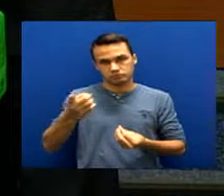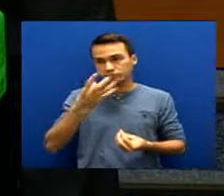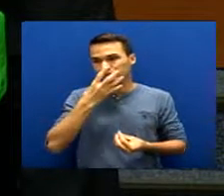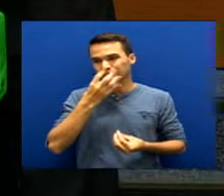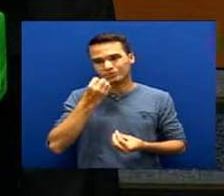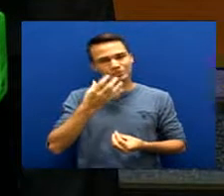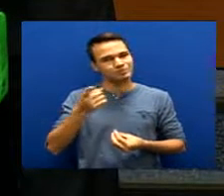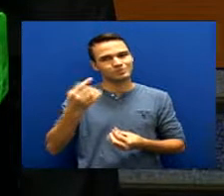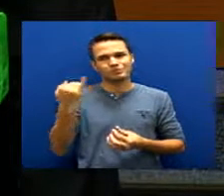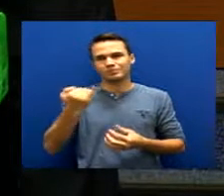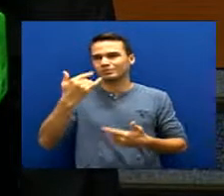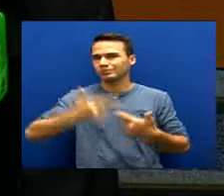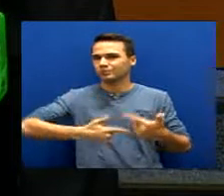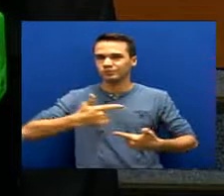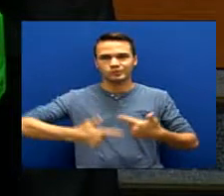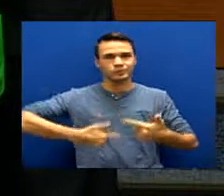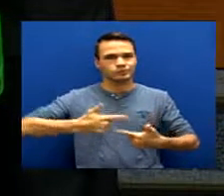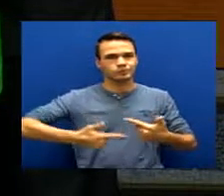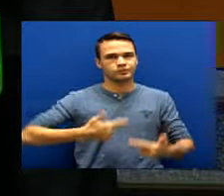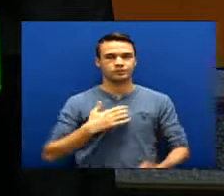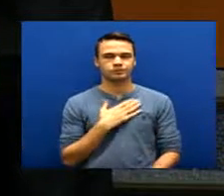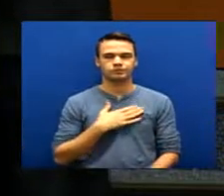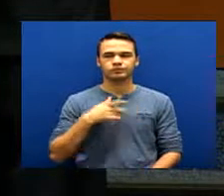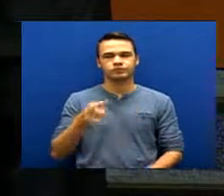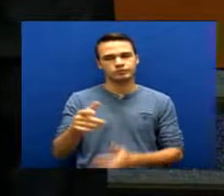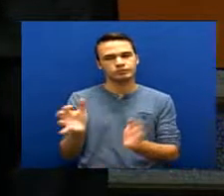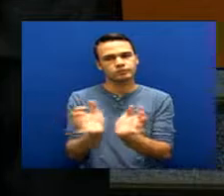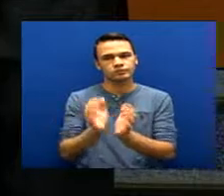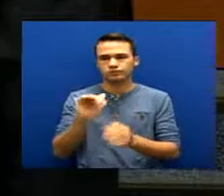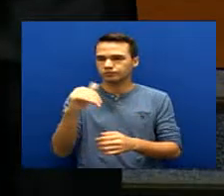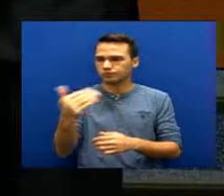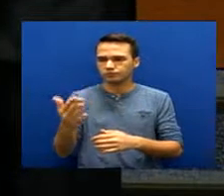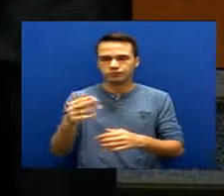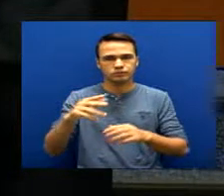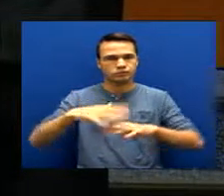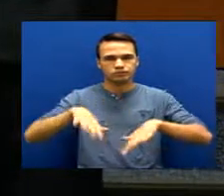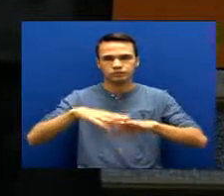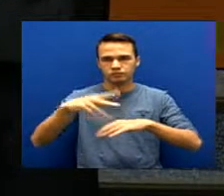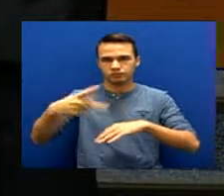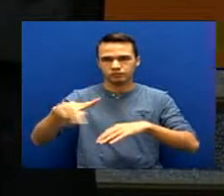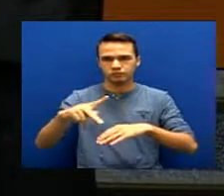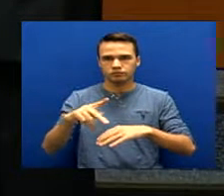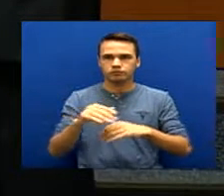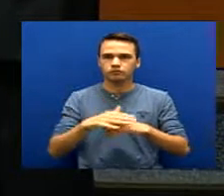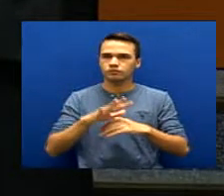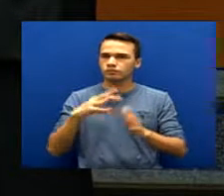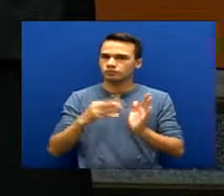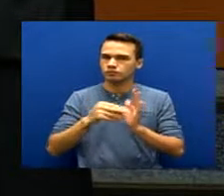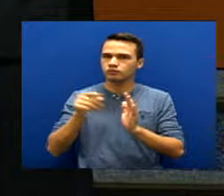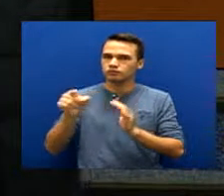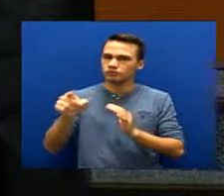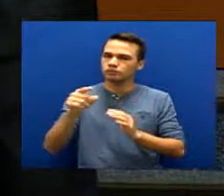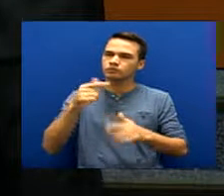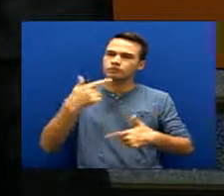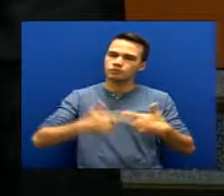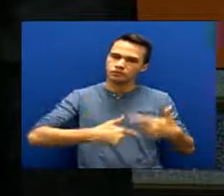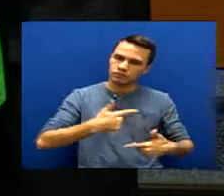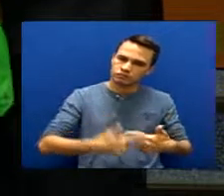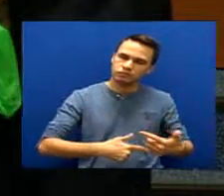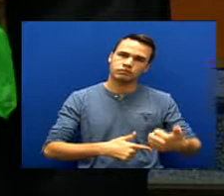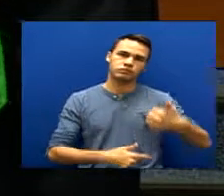que esse patrimônio imaterial que nós temos venha sofrendo da maneira como vem sofrendo,